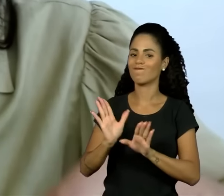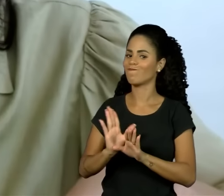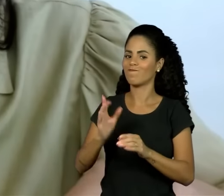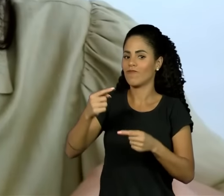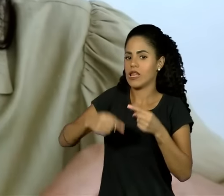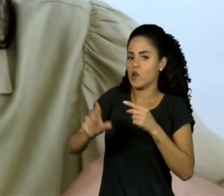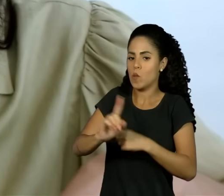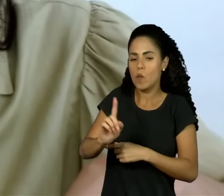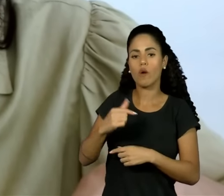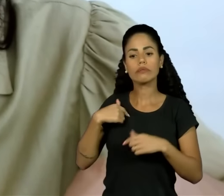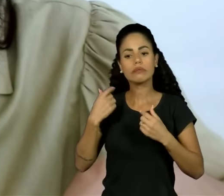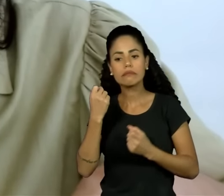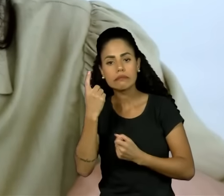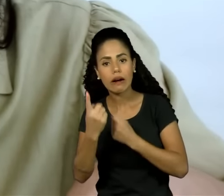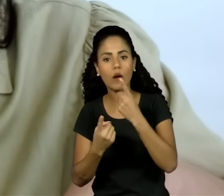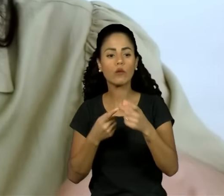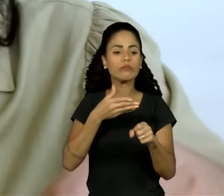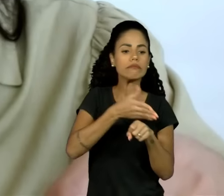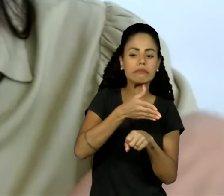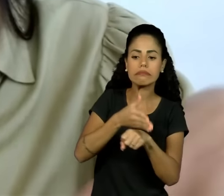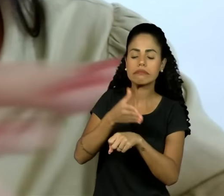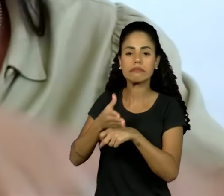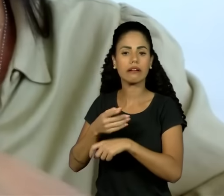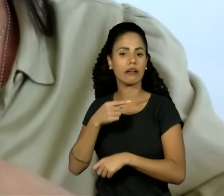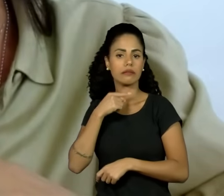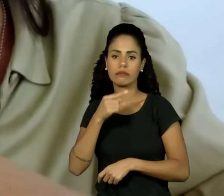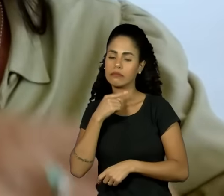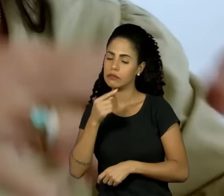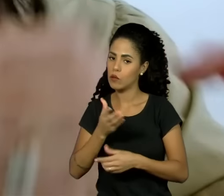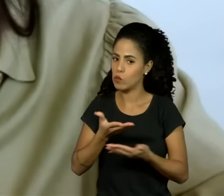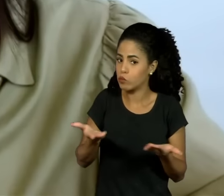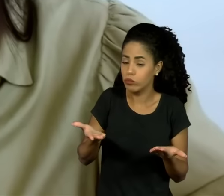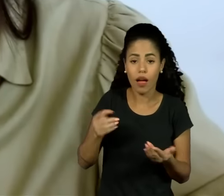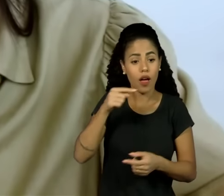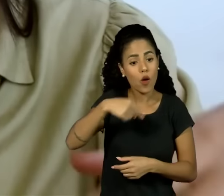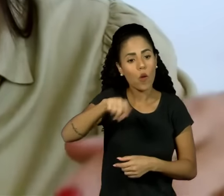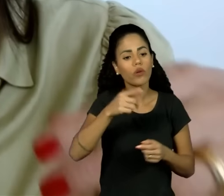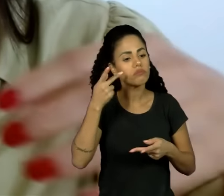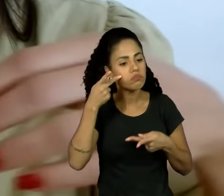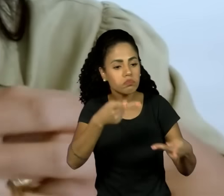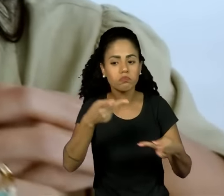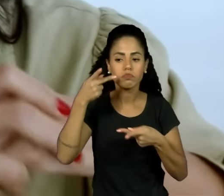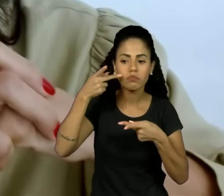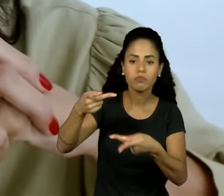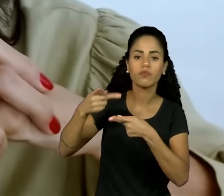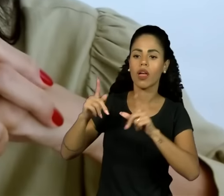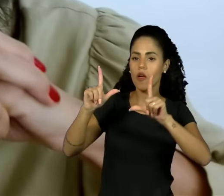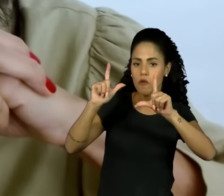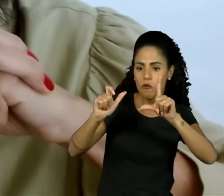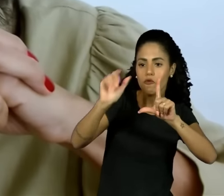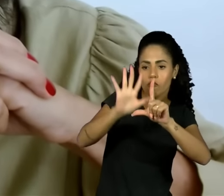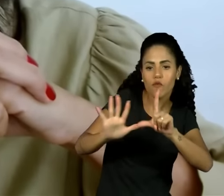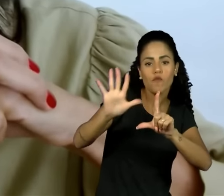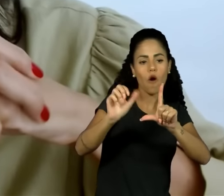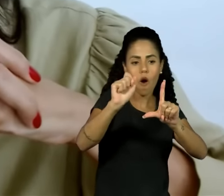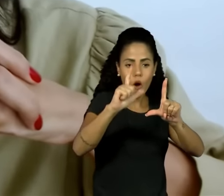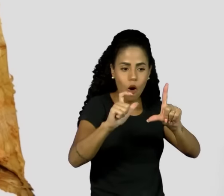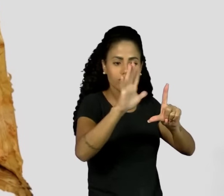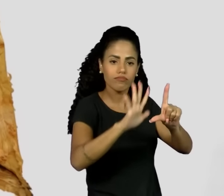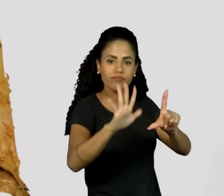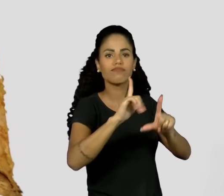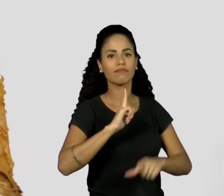são poucos sítios que a gente não identificou, e os demais a gente visitou e as fotografias estão todas